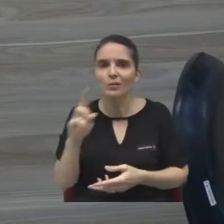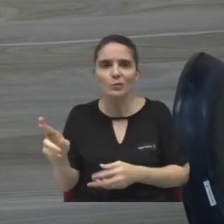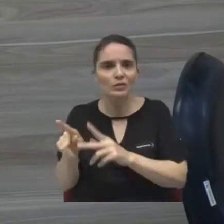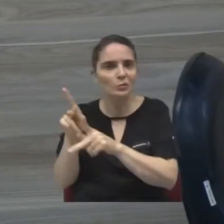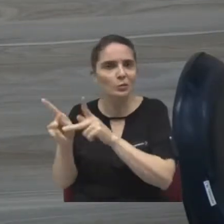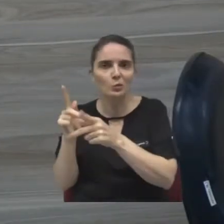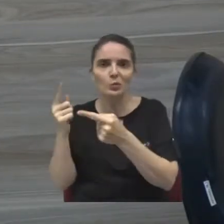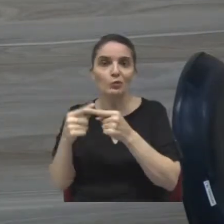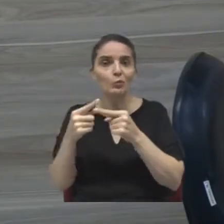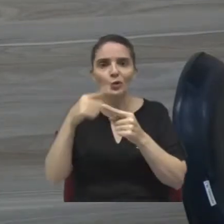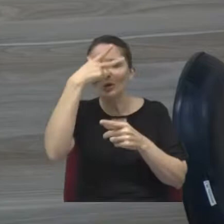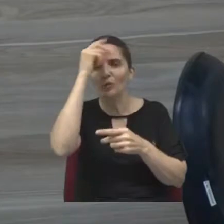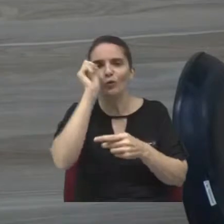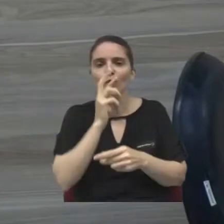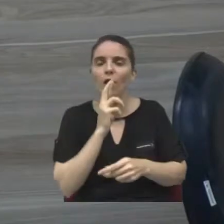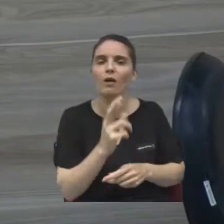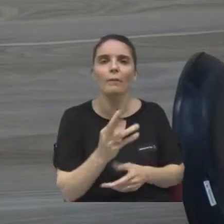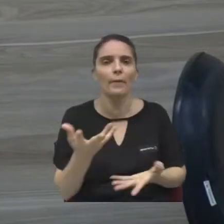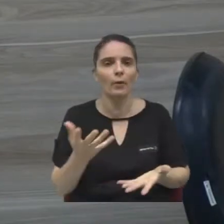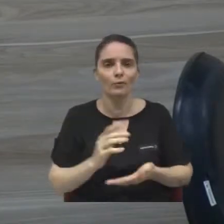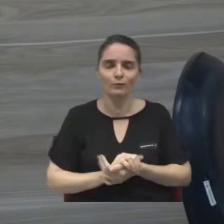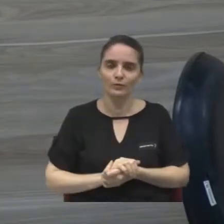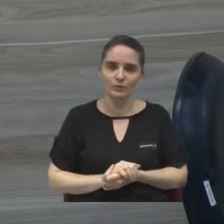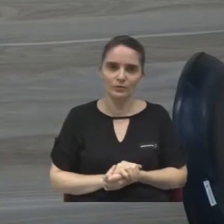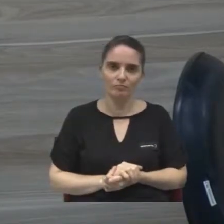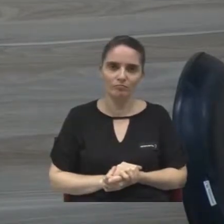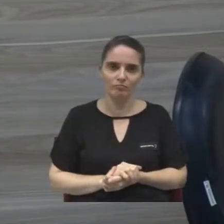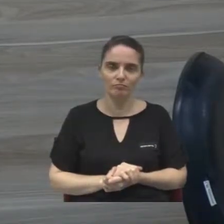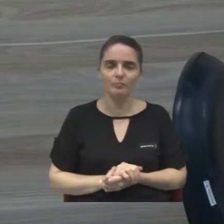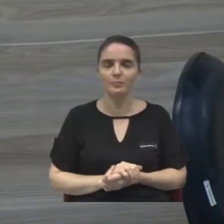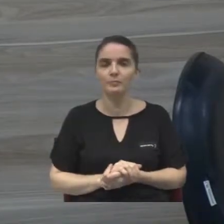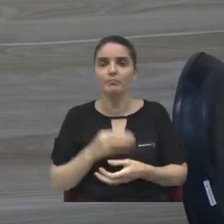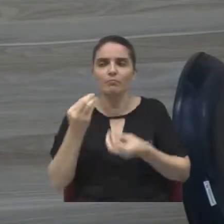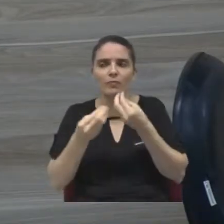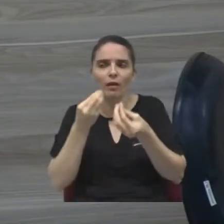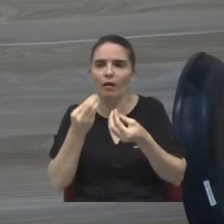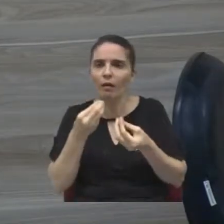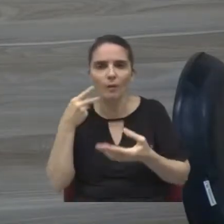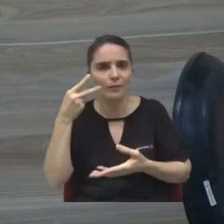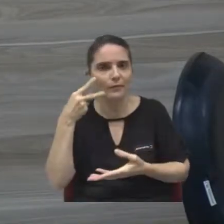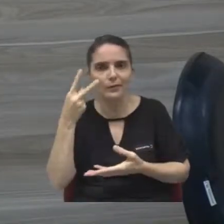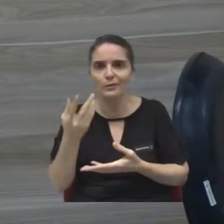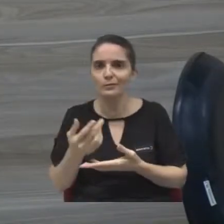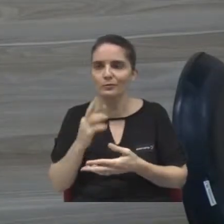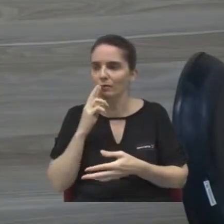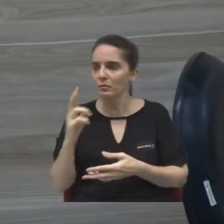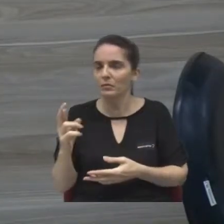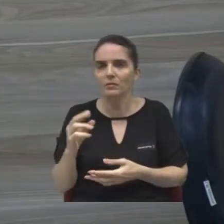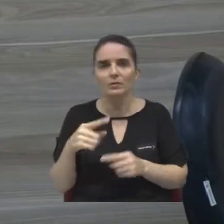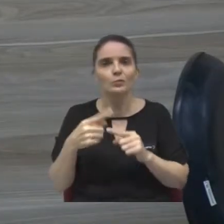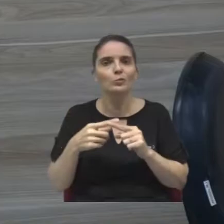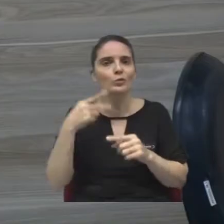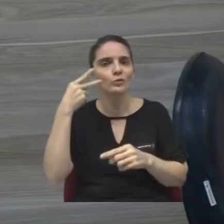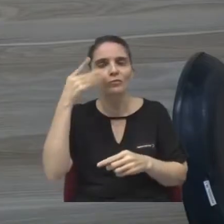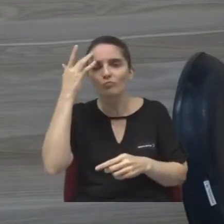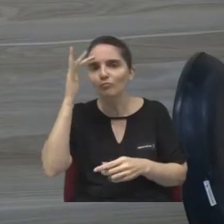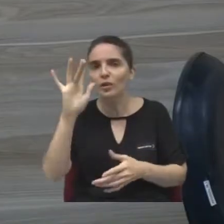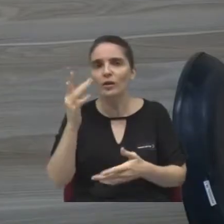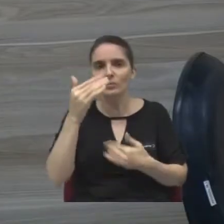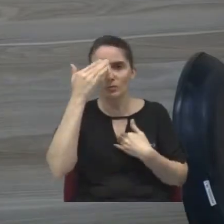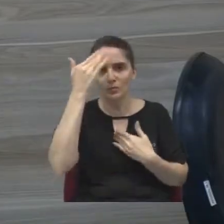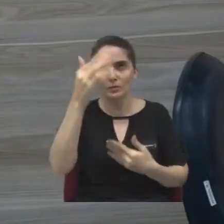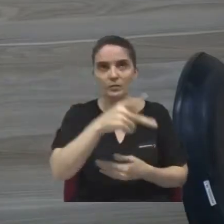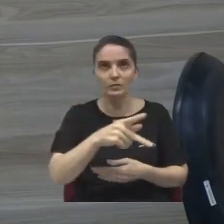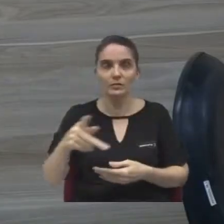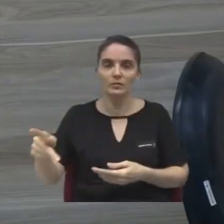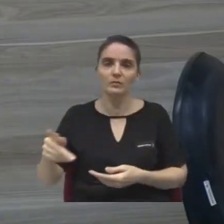Esse é o problema. Nós não conseguimos dar uma resposta, seja ela positiva ou negativa, nós não temos isso nos nossos requerimentos, tá bom? Obrigado,